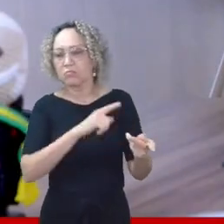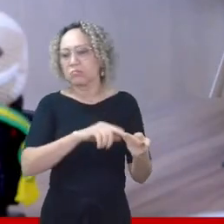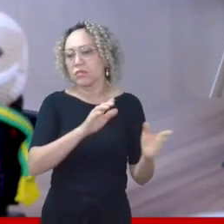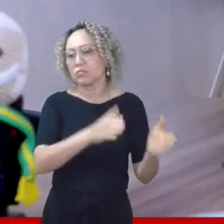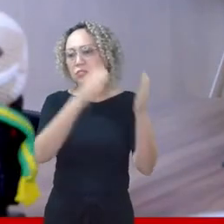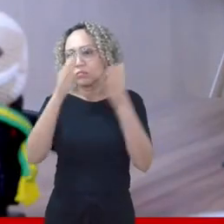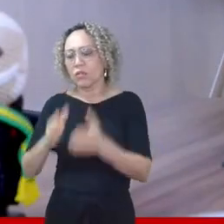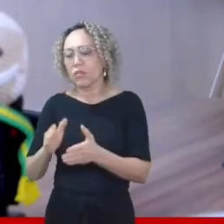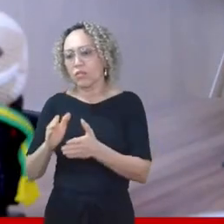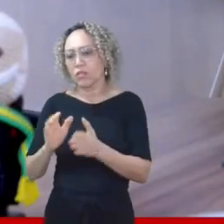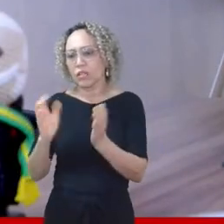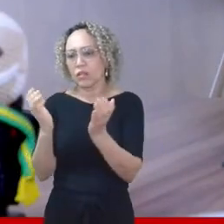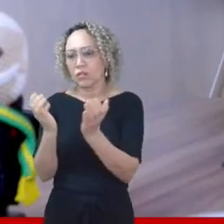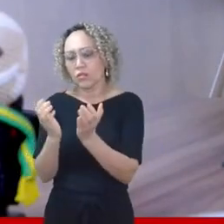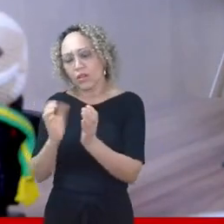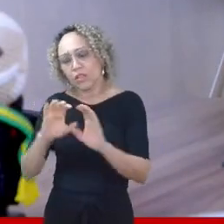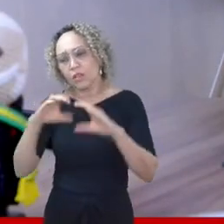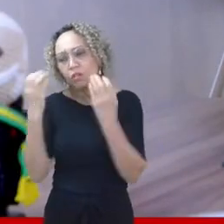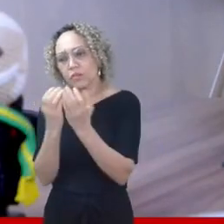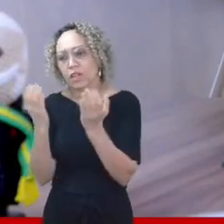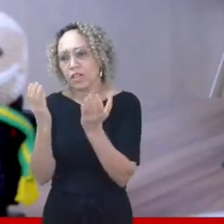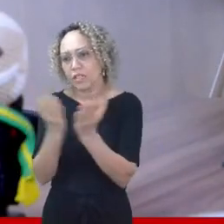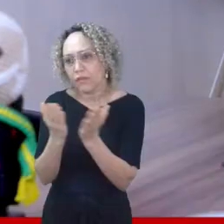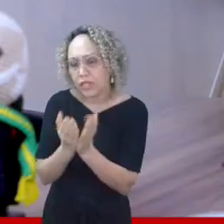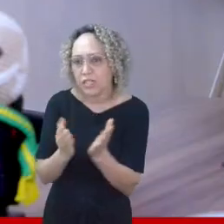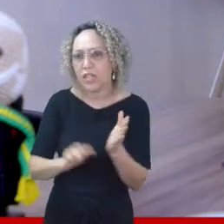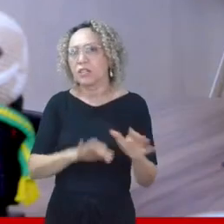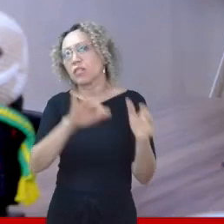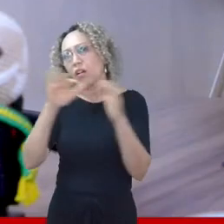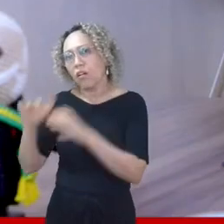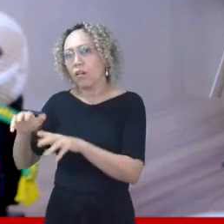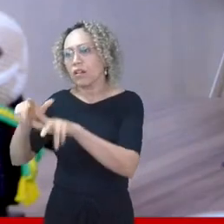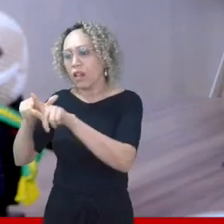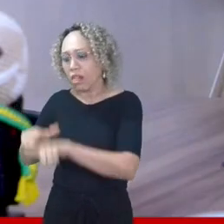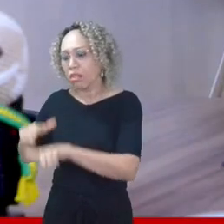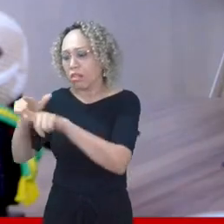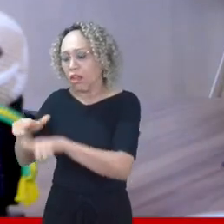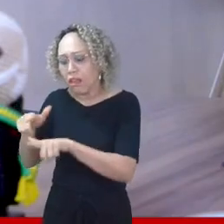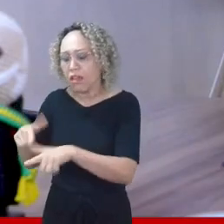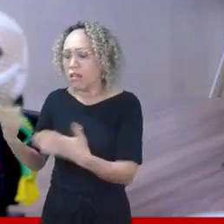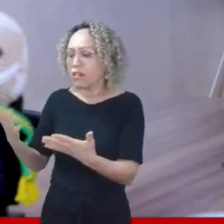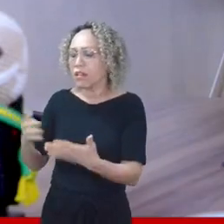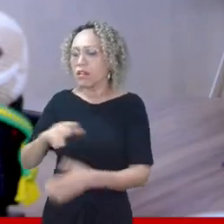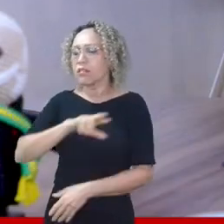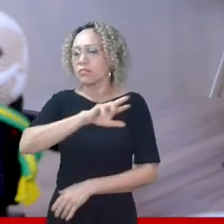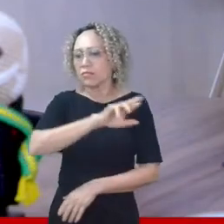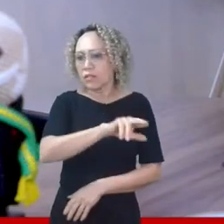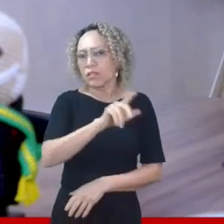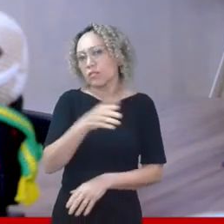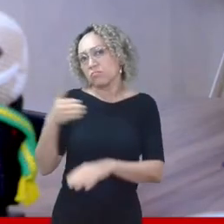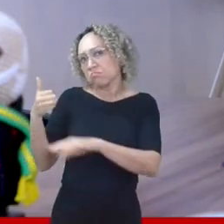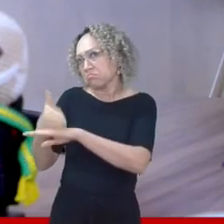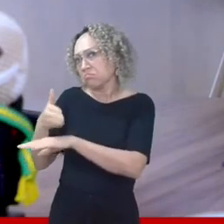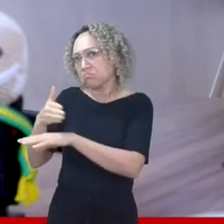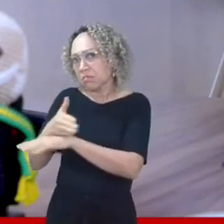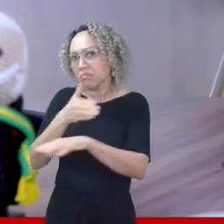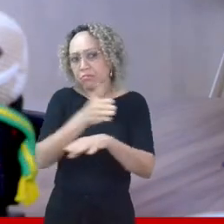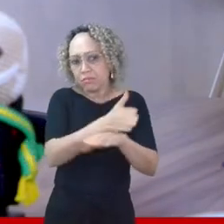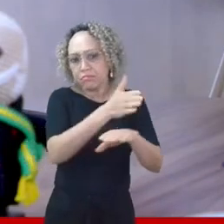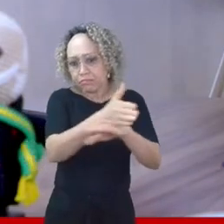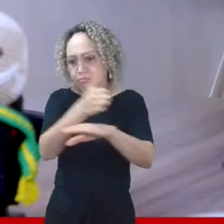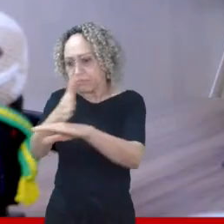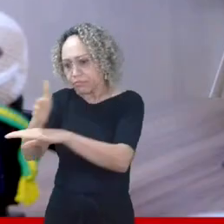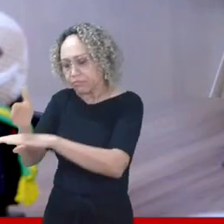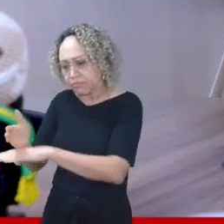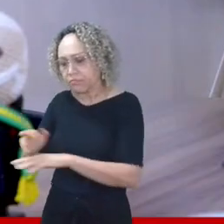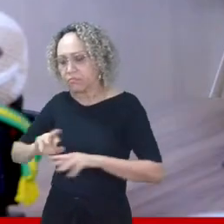numa comunidade evangélica, outra hora ela está frequentando terreiros, outra hora ela está cultuando o daime, sabe? Então